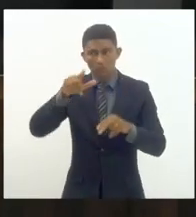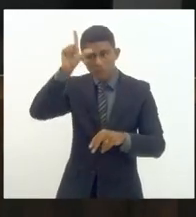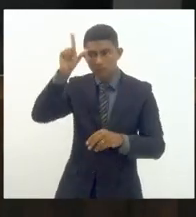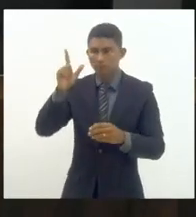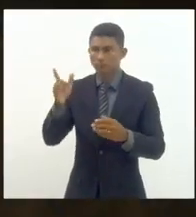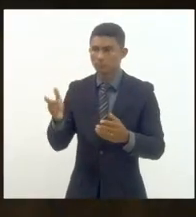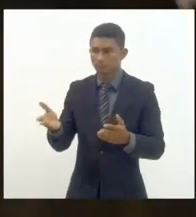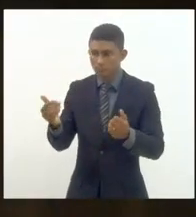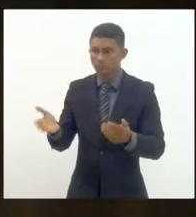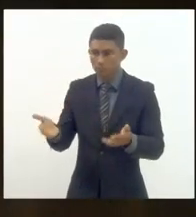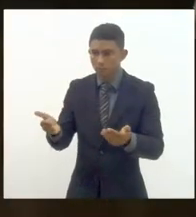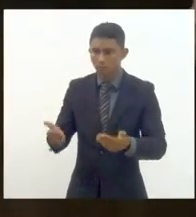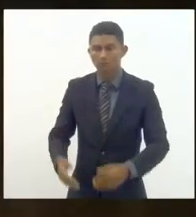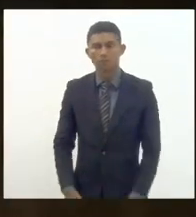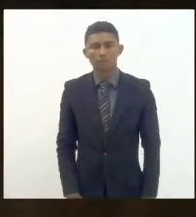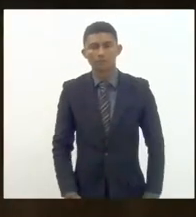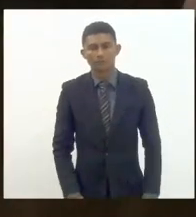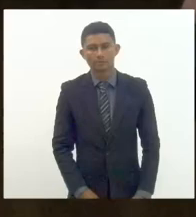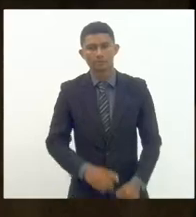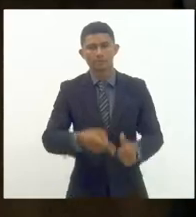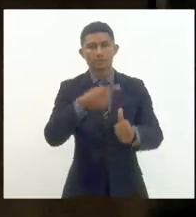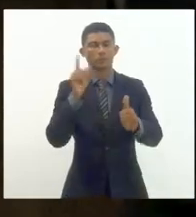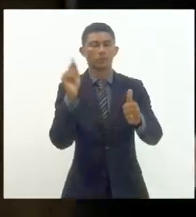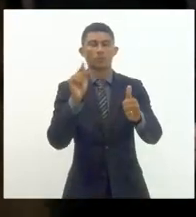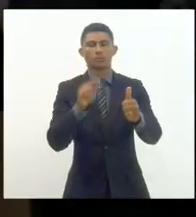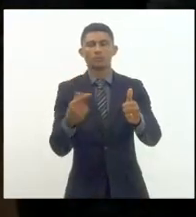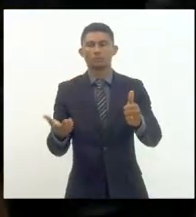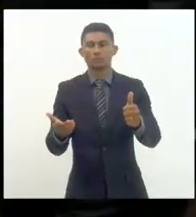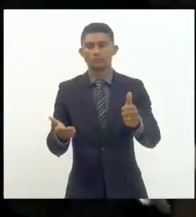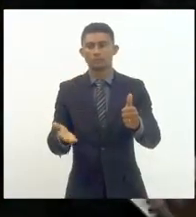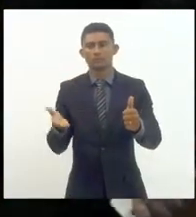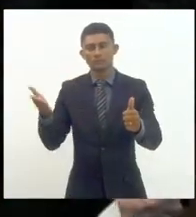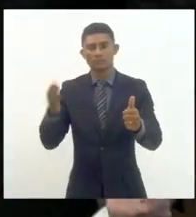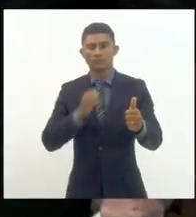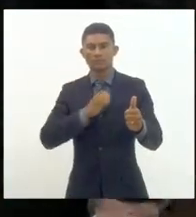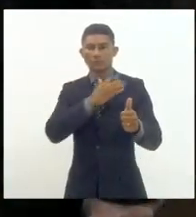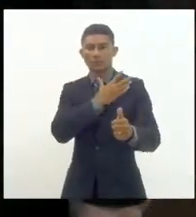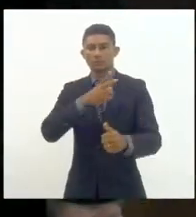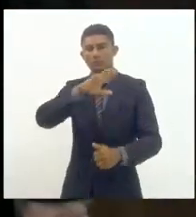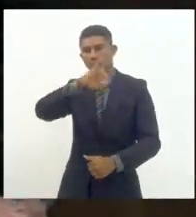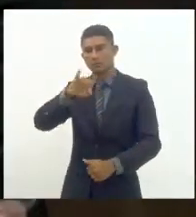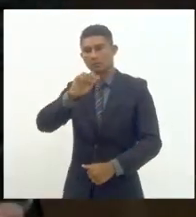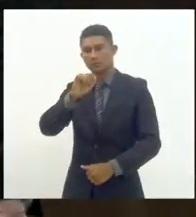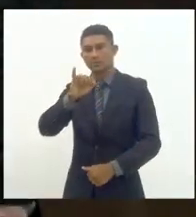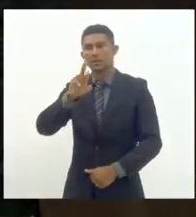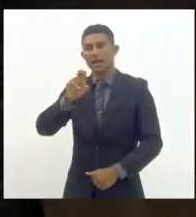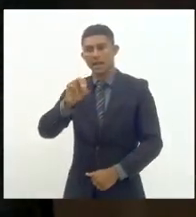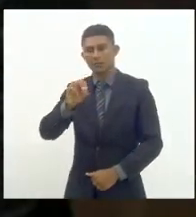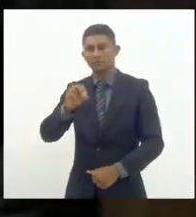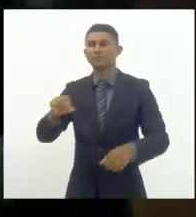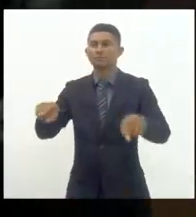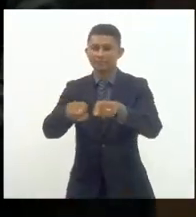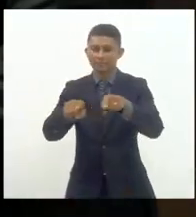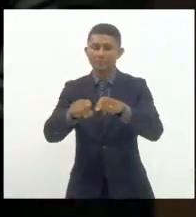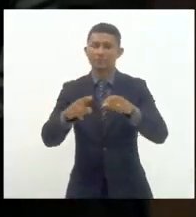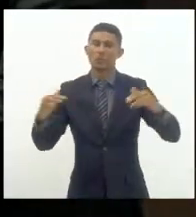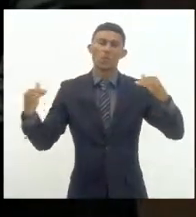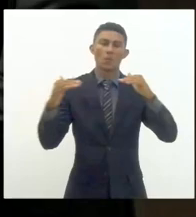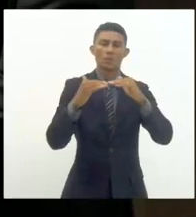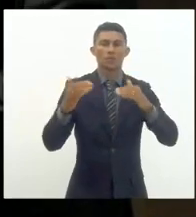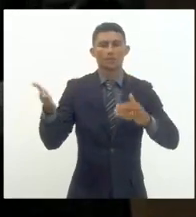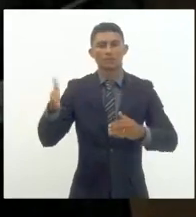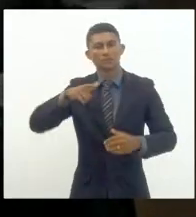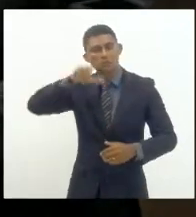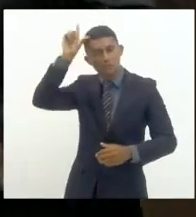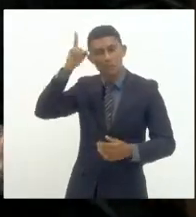deputado. Então, aqui, em primeiro lugar, destacar aqui o emenda do coronel Jairo, que foi no mesmo sentido da emenda do deputado Luiz